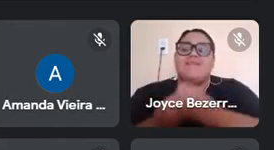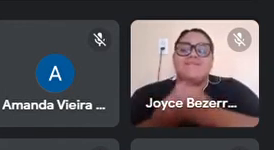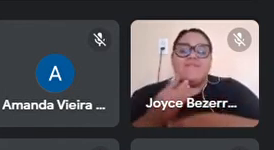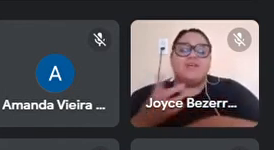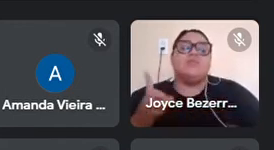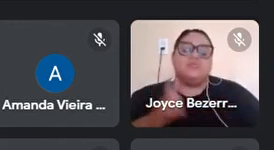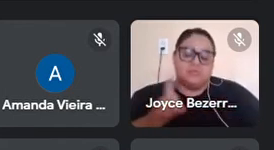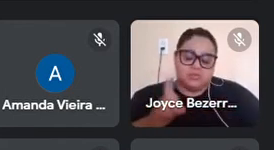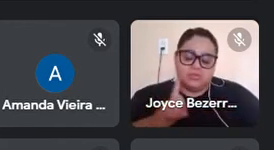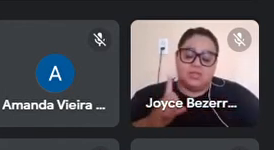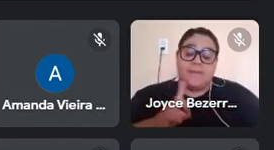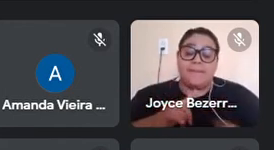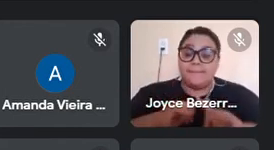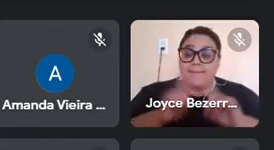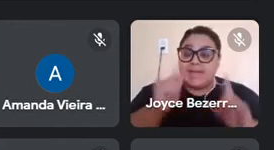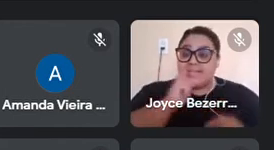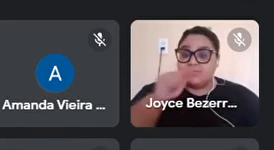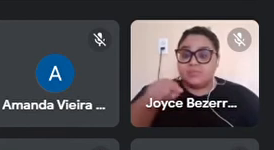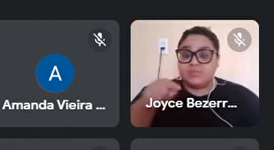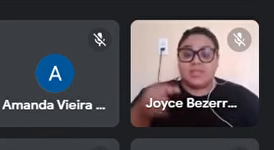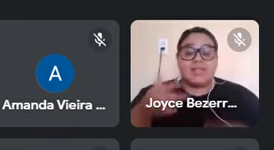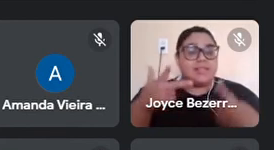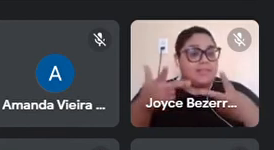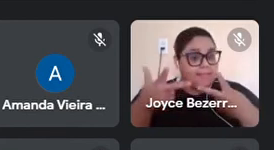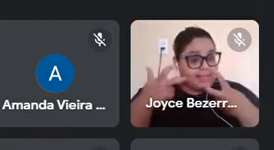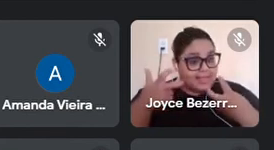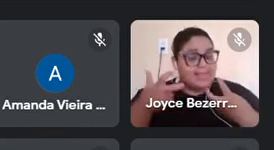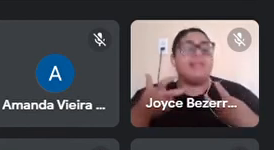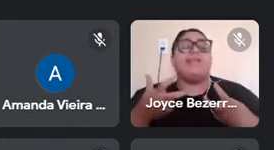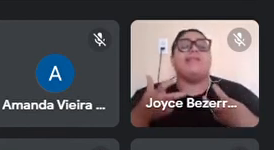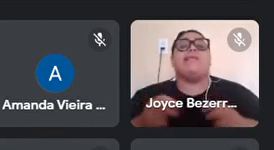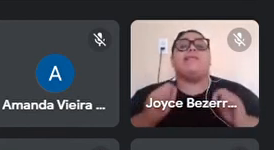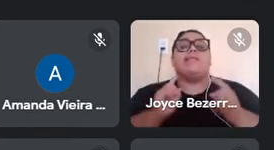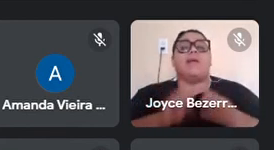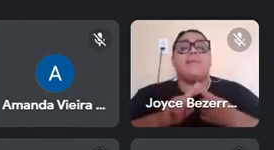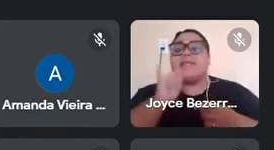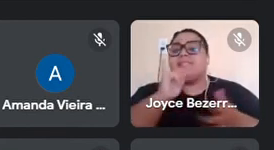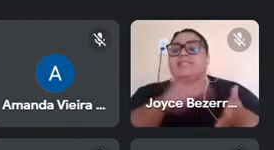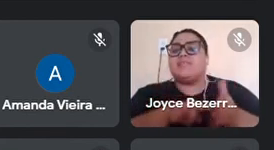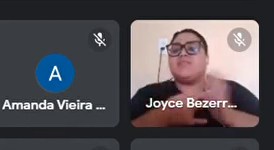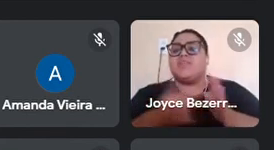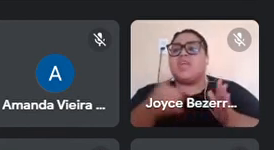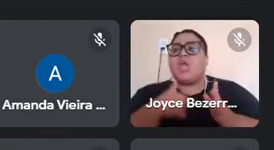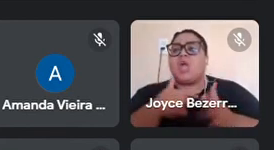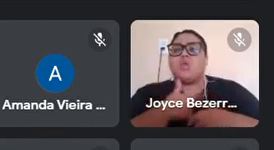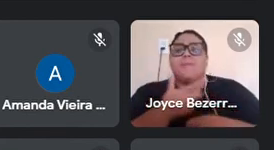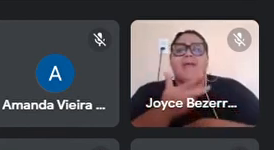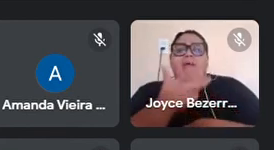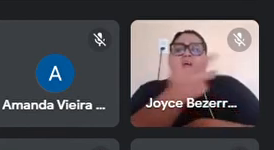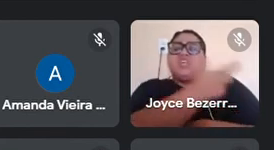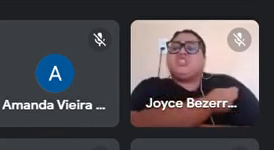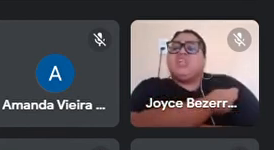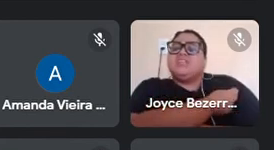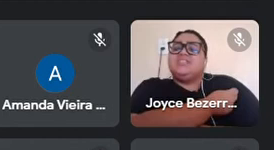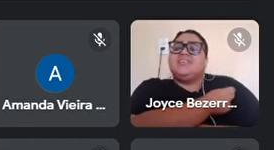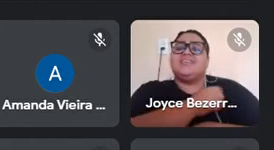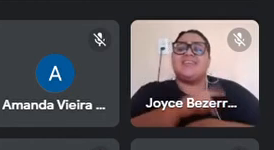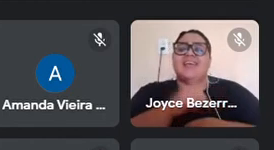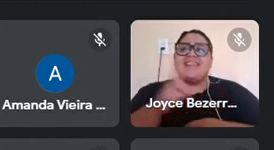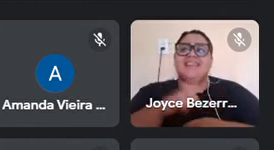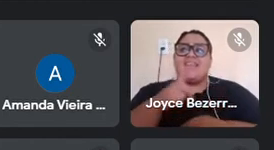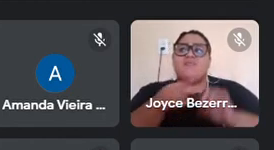Para vocês terem uma ideia, né? Ah, professor, significa que quando eu tomei a AstraZeneca, que eu fiquei baqueado, ele teve uma reversão